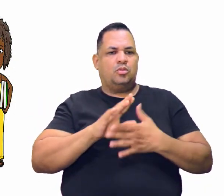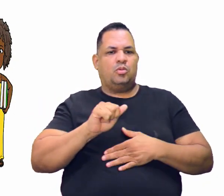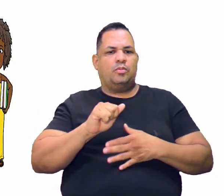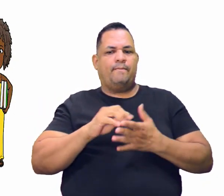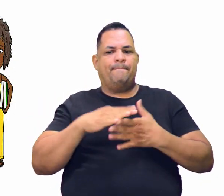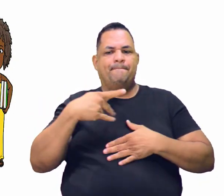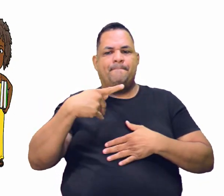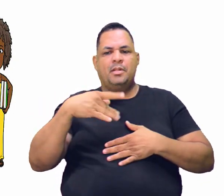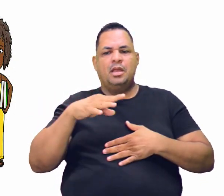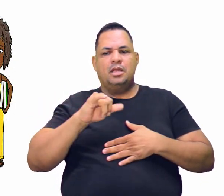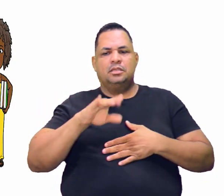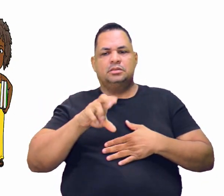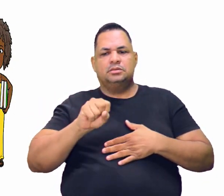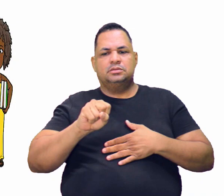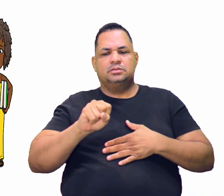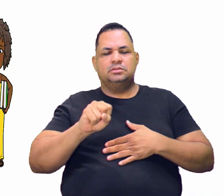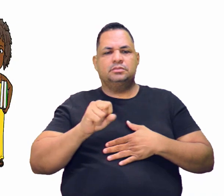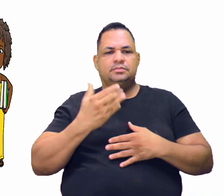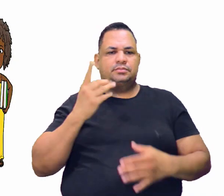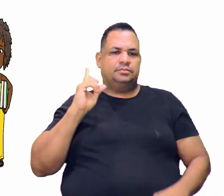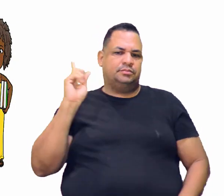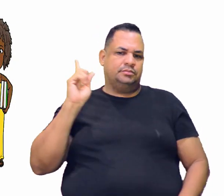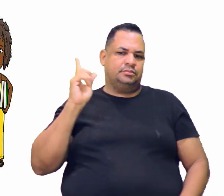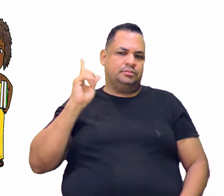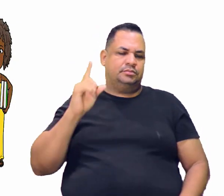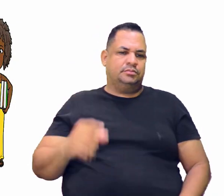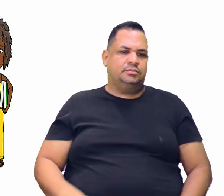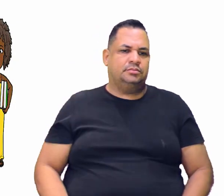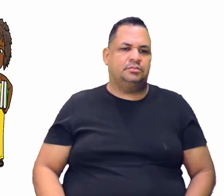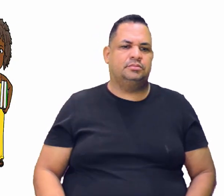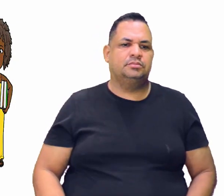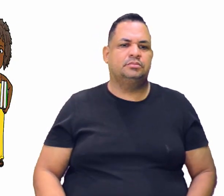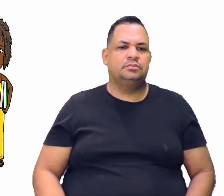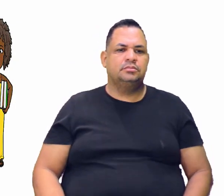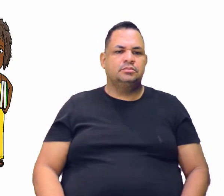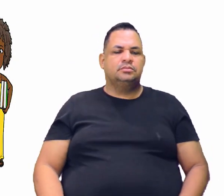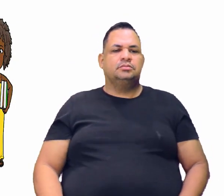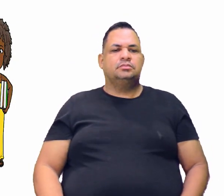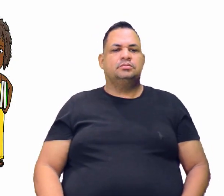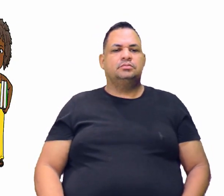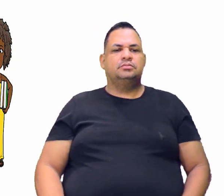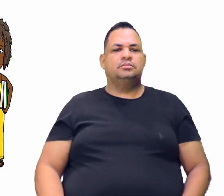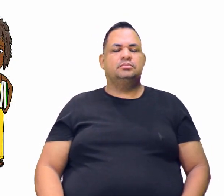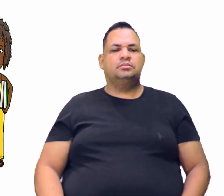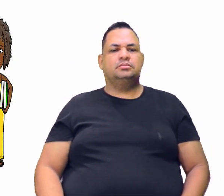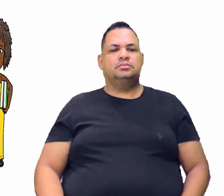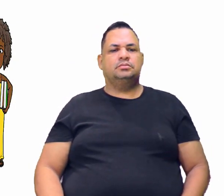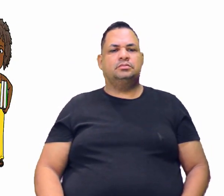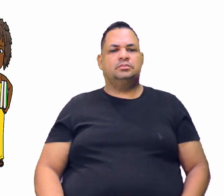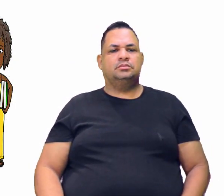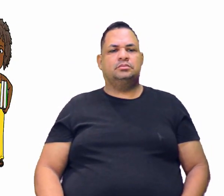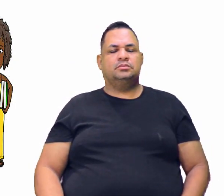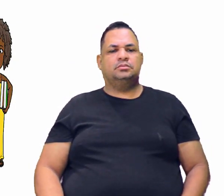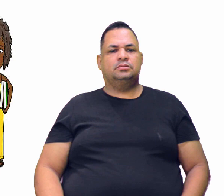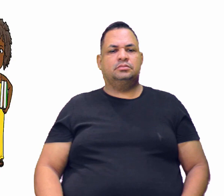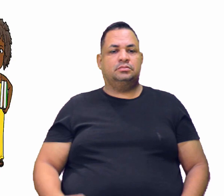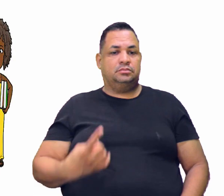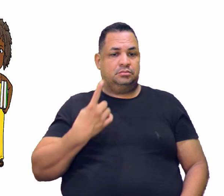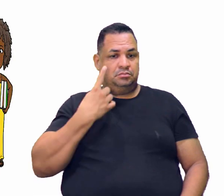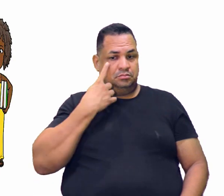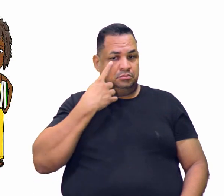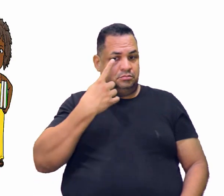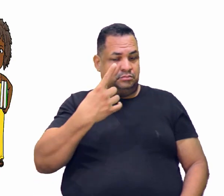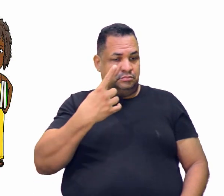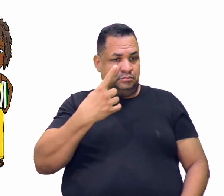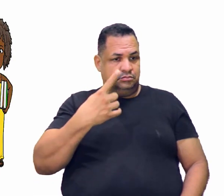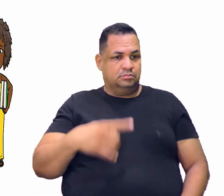quais os pais. Então, veja aí, ó, a concordância, né, com o anterior. Presta